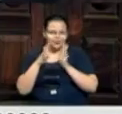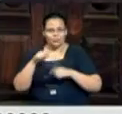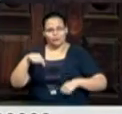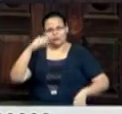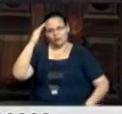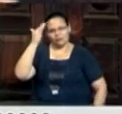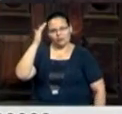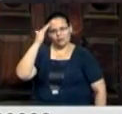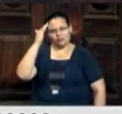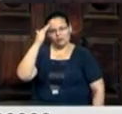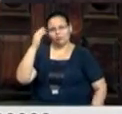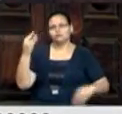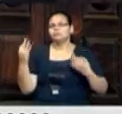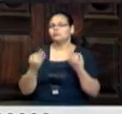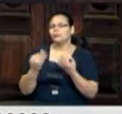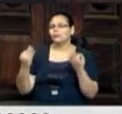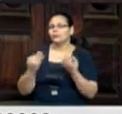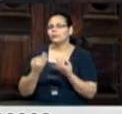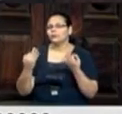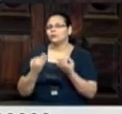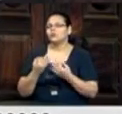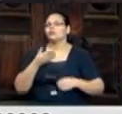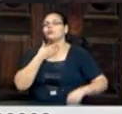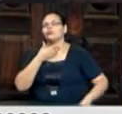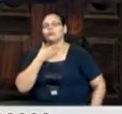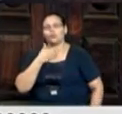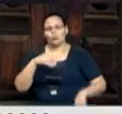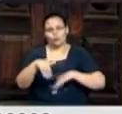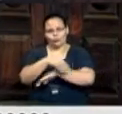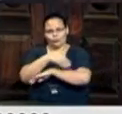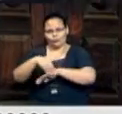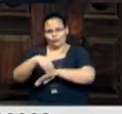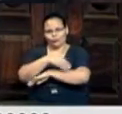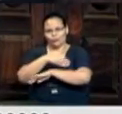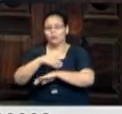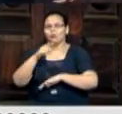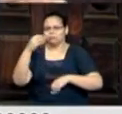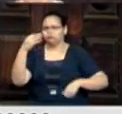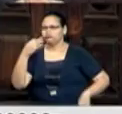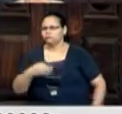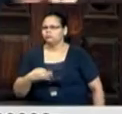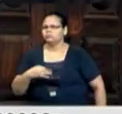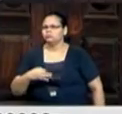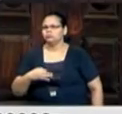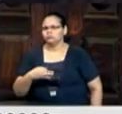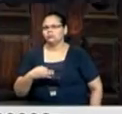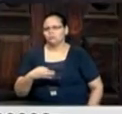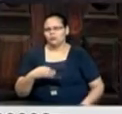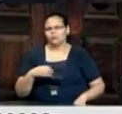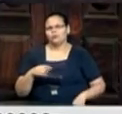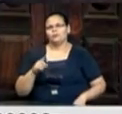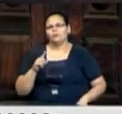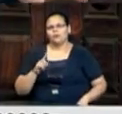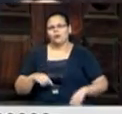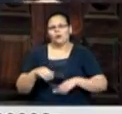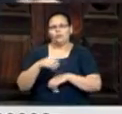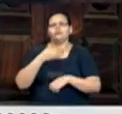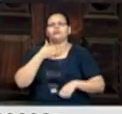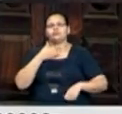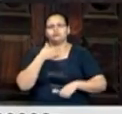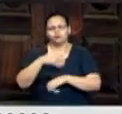entendemos perfeitamente que a voz das ruas está certa. As vozes das